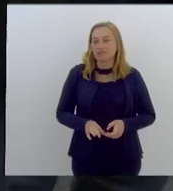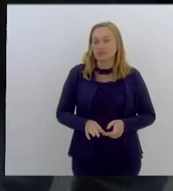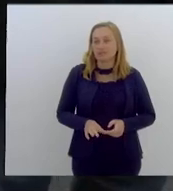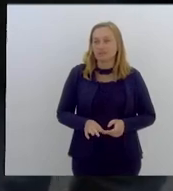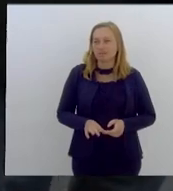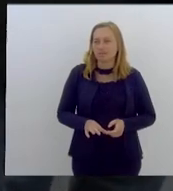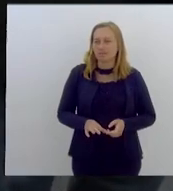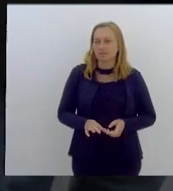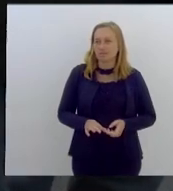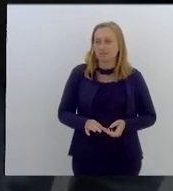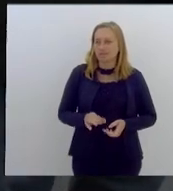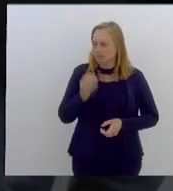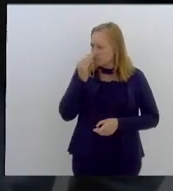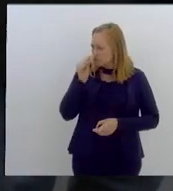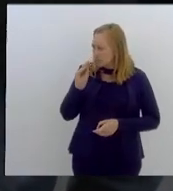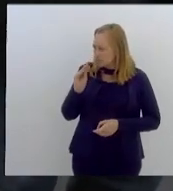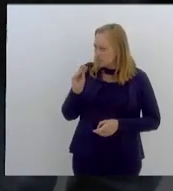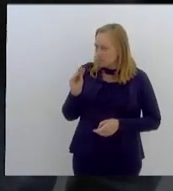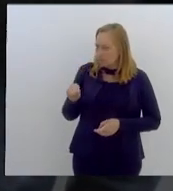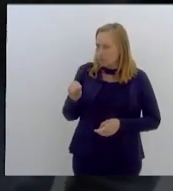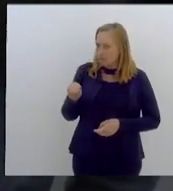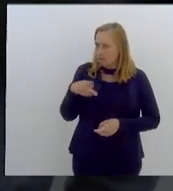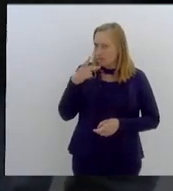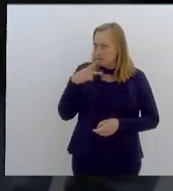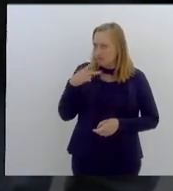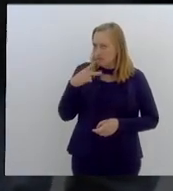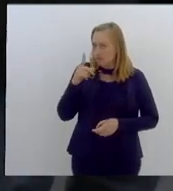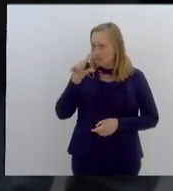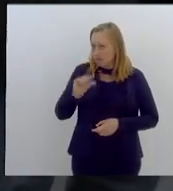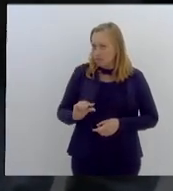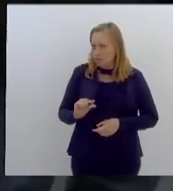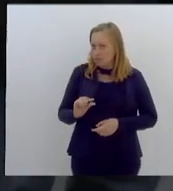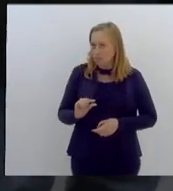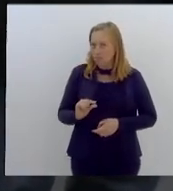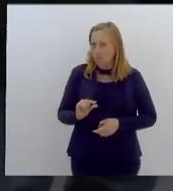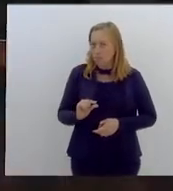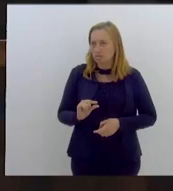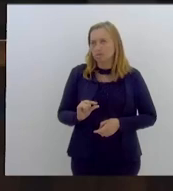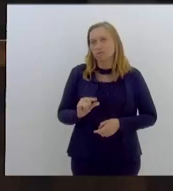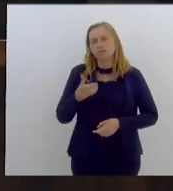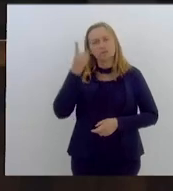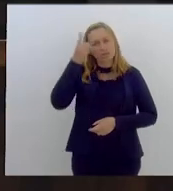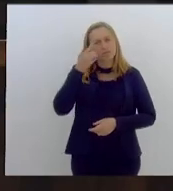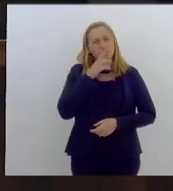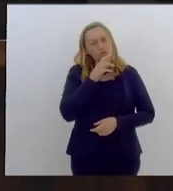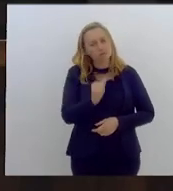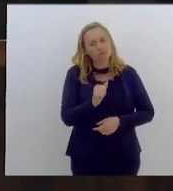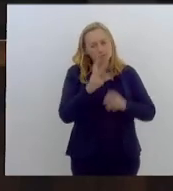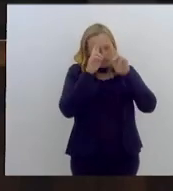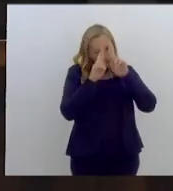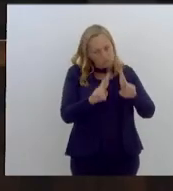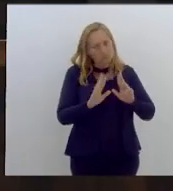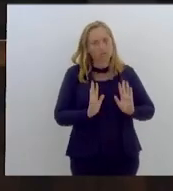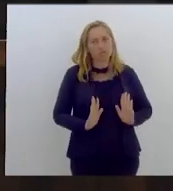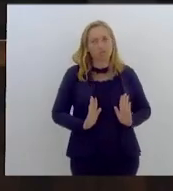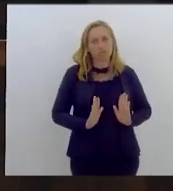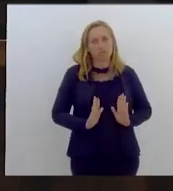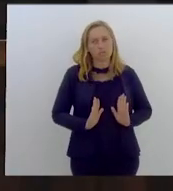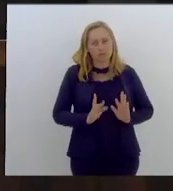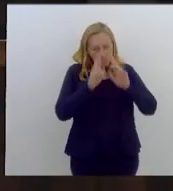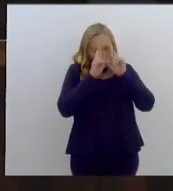Humilhado? Cochichar e fala baixo. Olha só, deputado Rodrigo, com todo respeito, meu irmão.